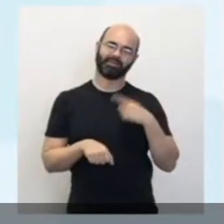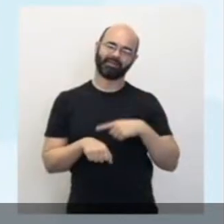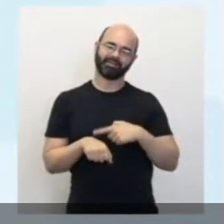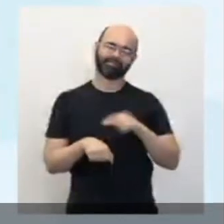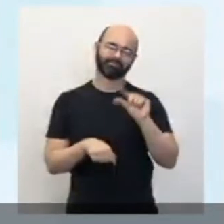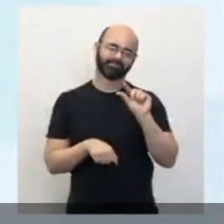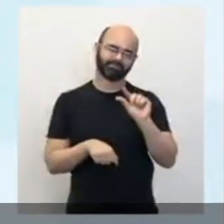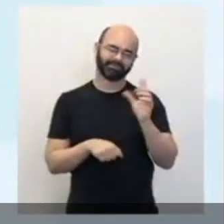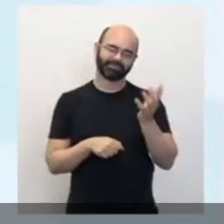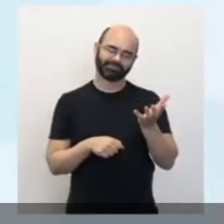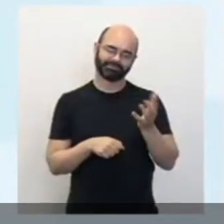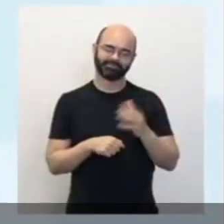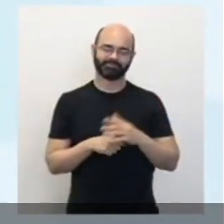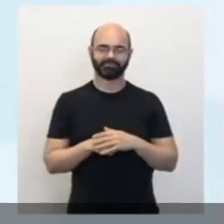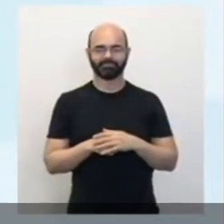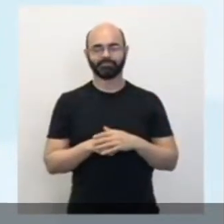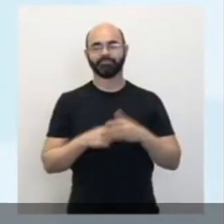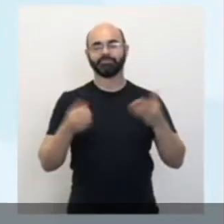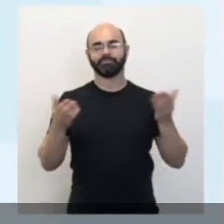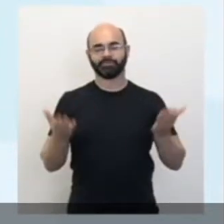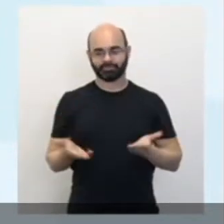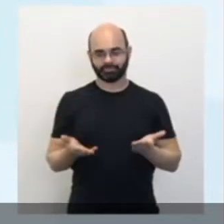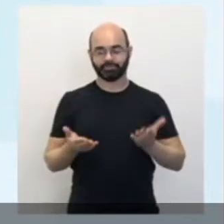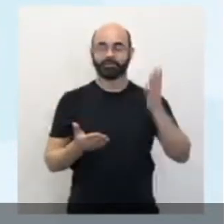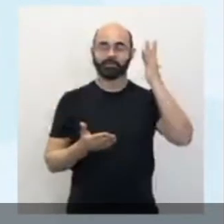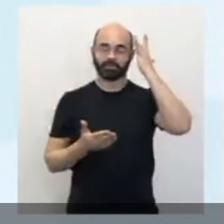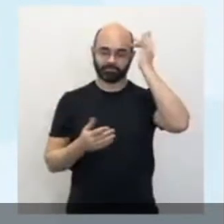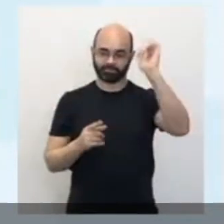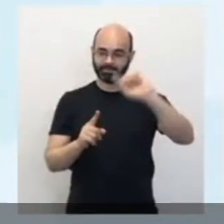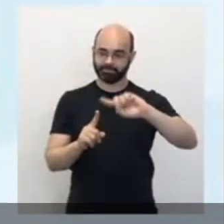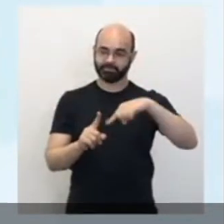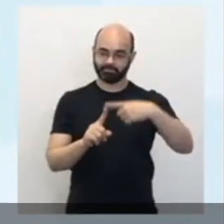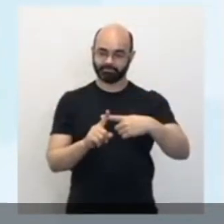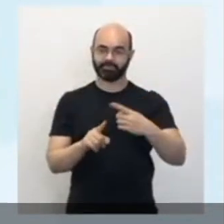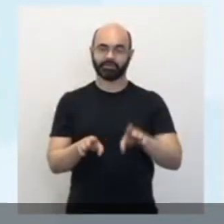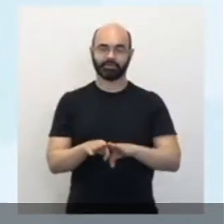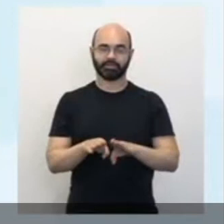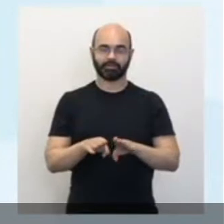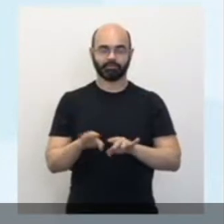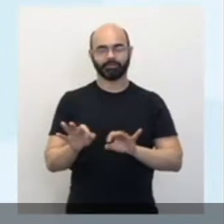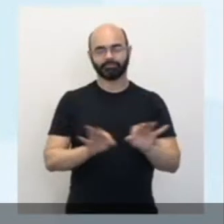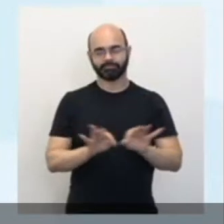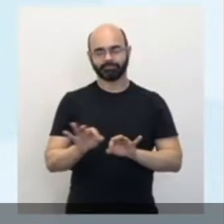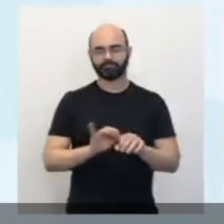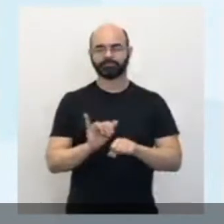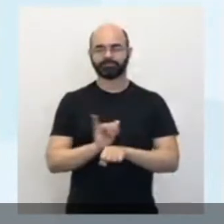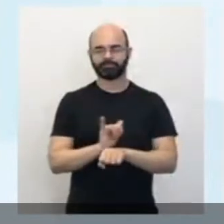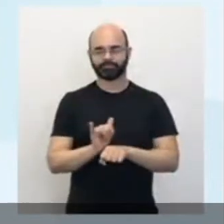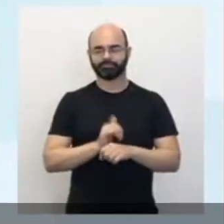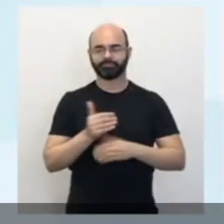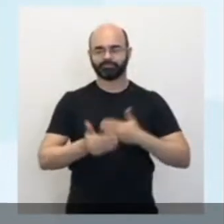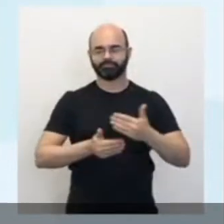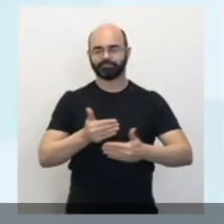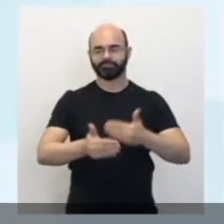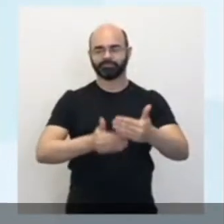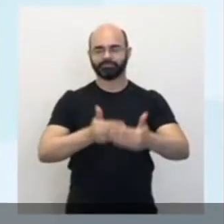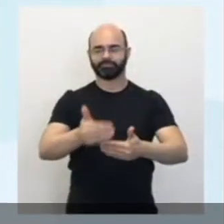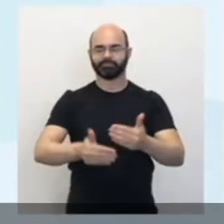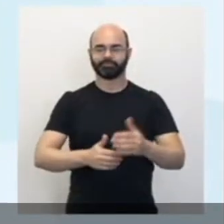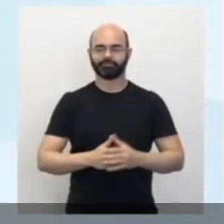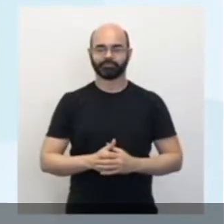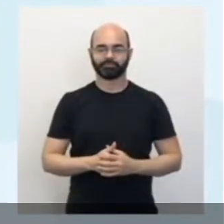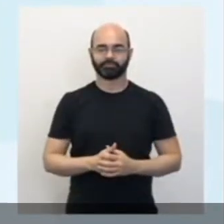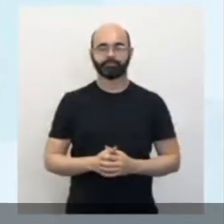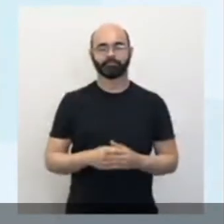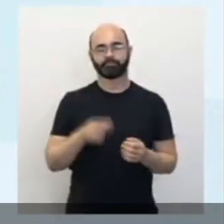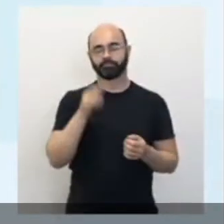aqui. Vai ser hoje e amanhã, né? Que vou mostrar para vocês essa construção. E aí eu tenho algumas características. Então eu tenho uso